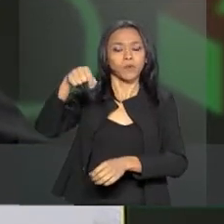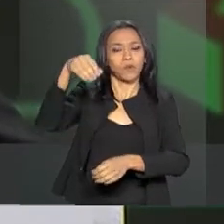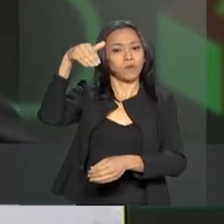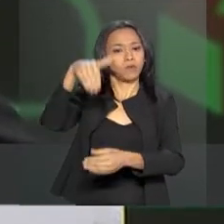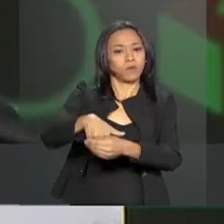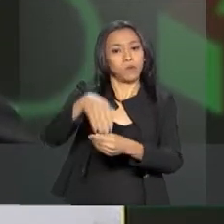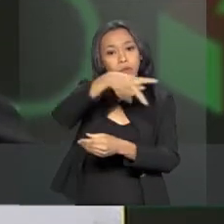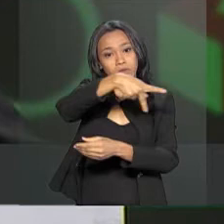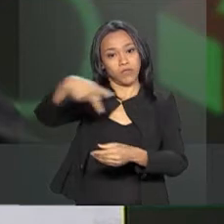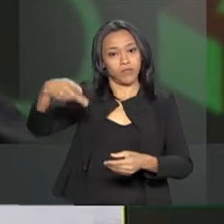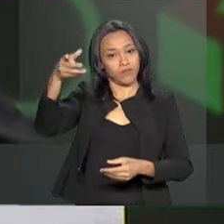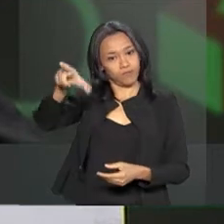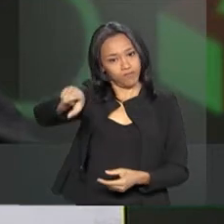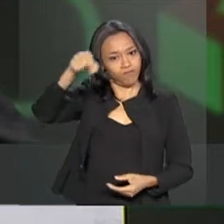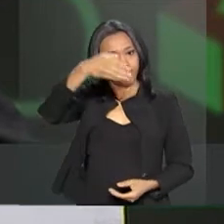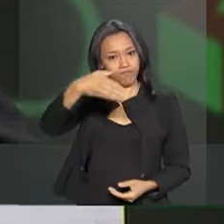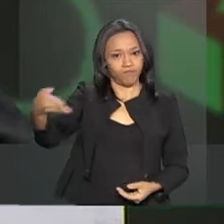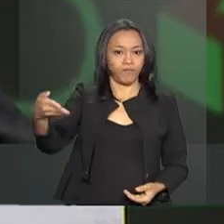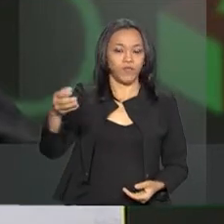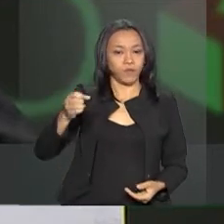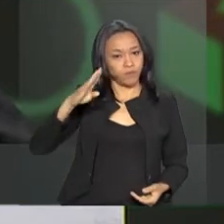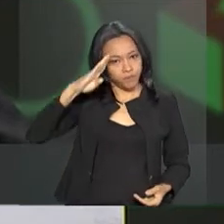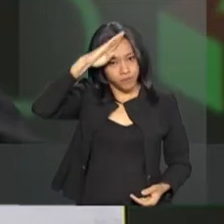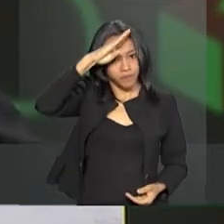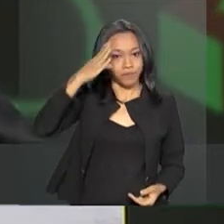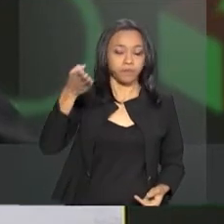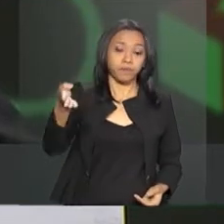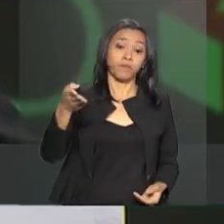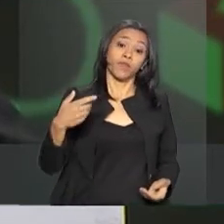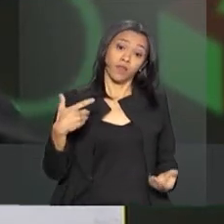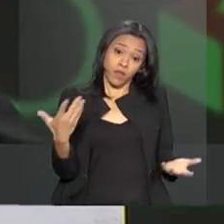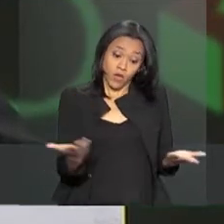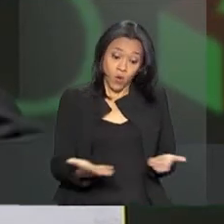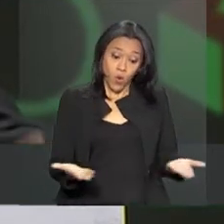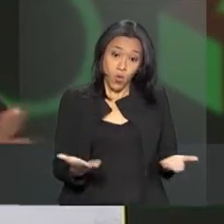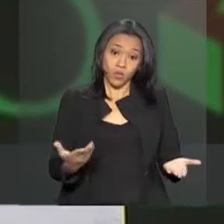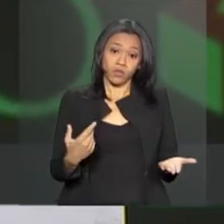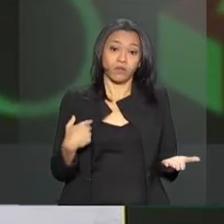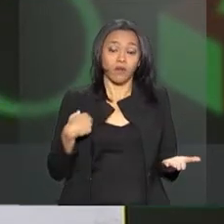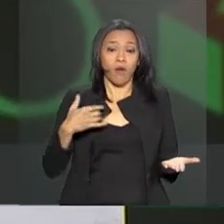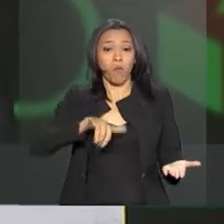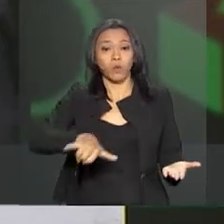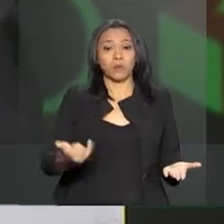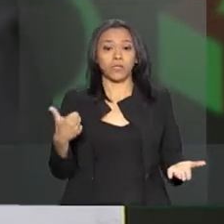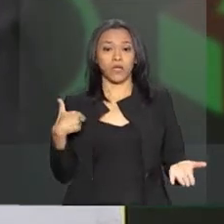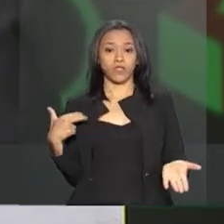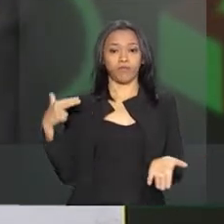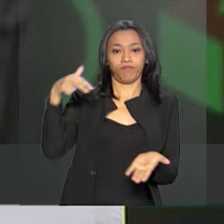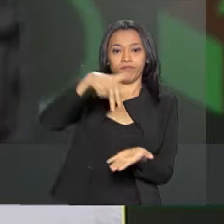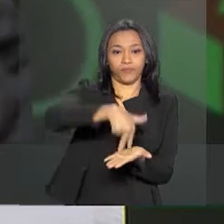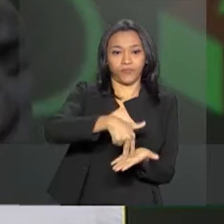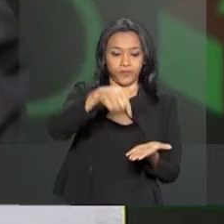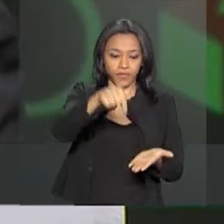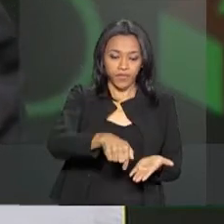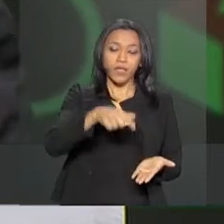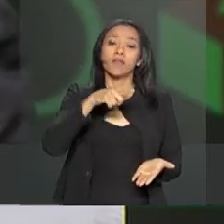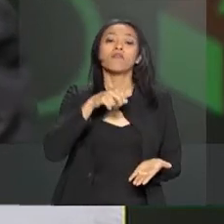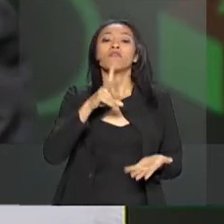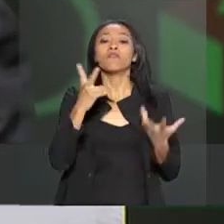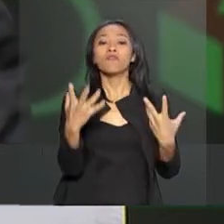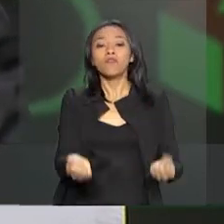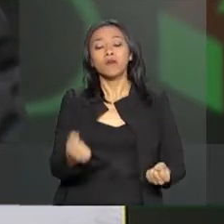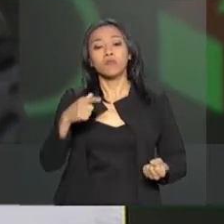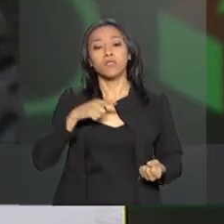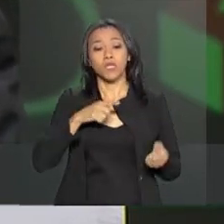E foi muito oportuno que eu aqui viesse hoje. Porque como nós teremos uma equipe de